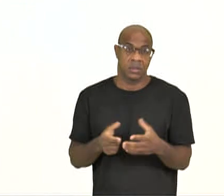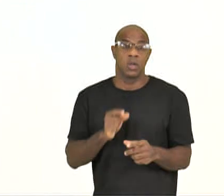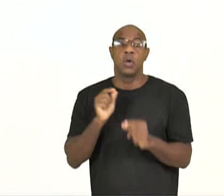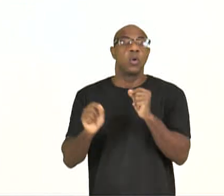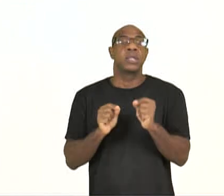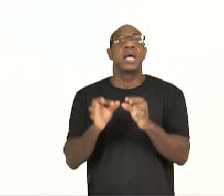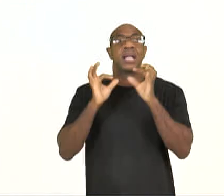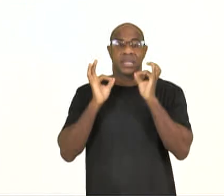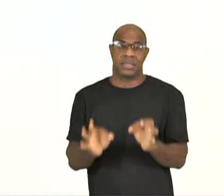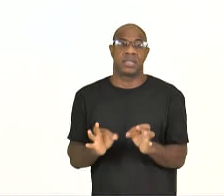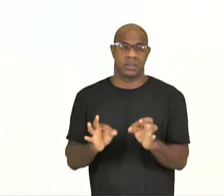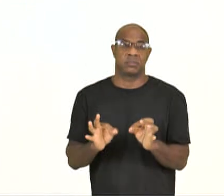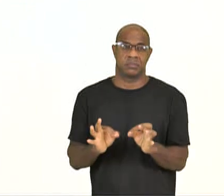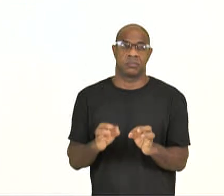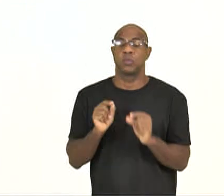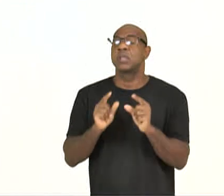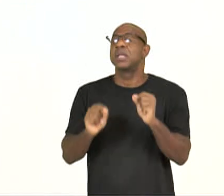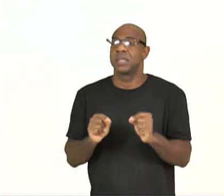fácil, a gente já volta.